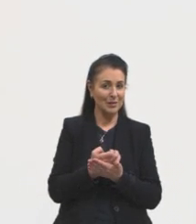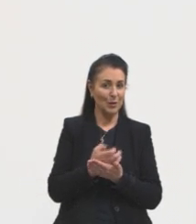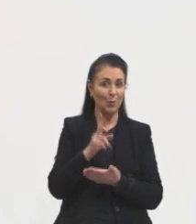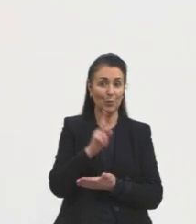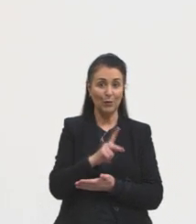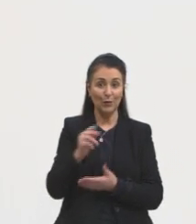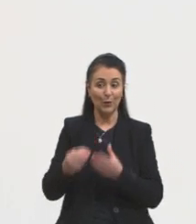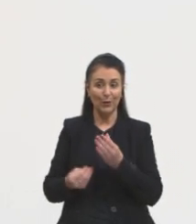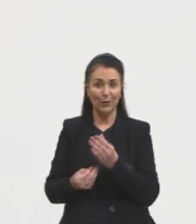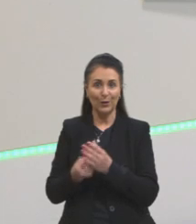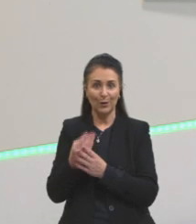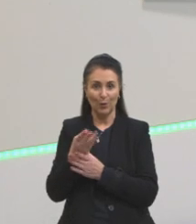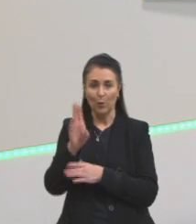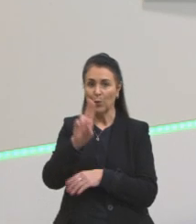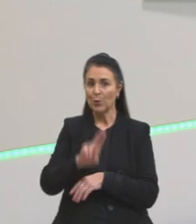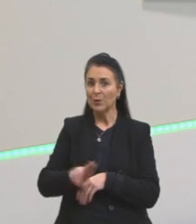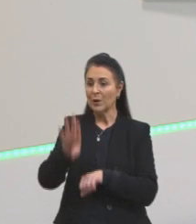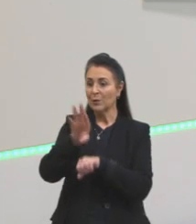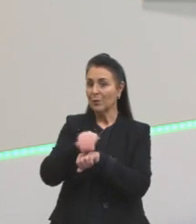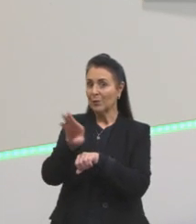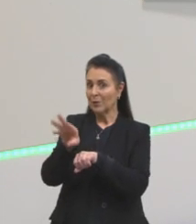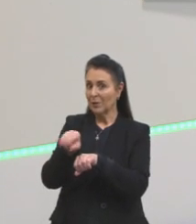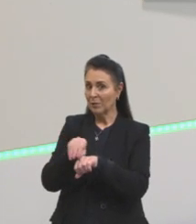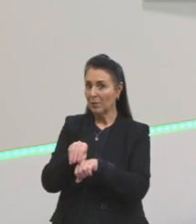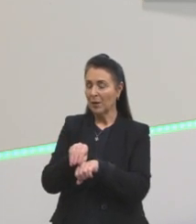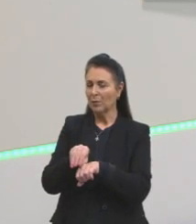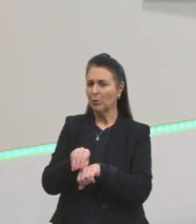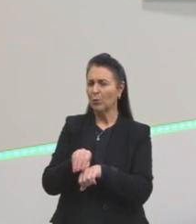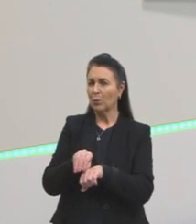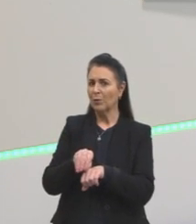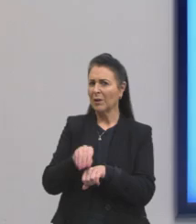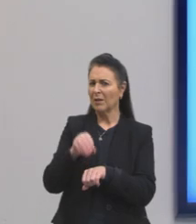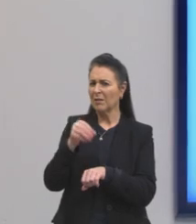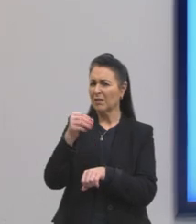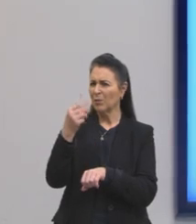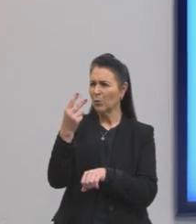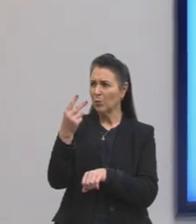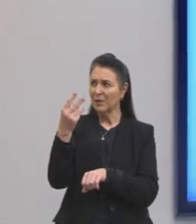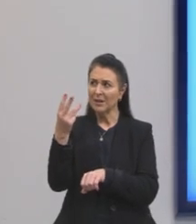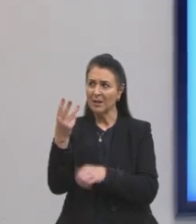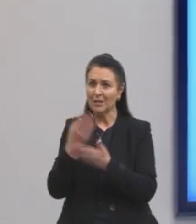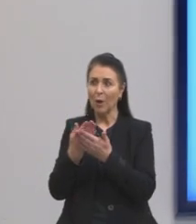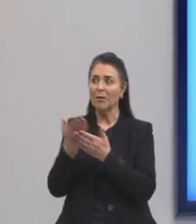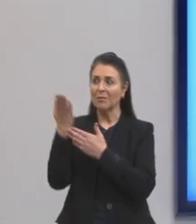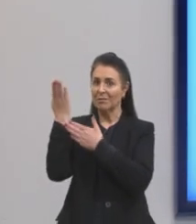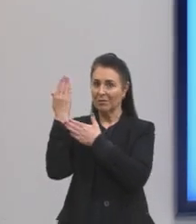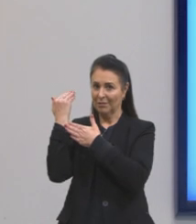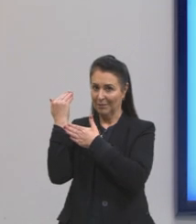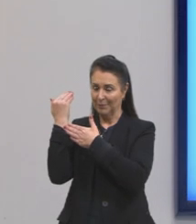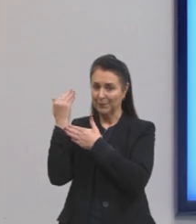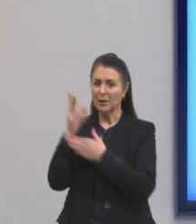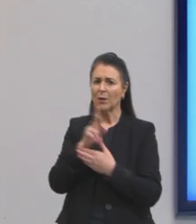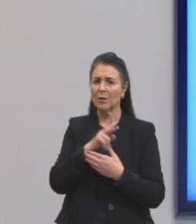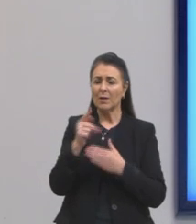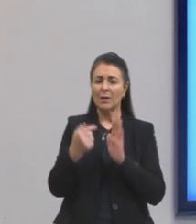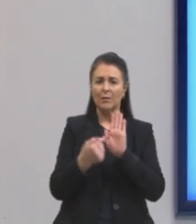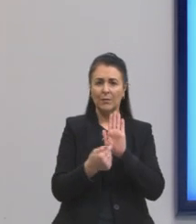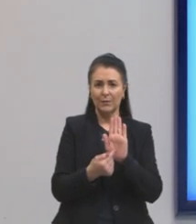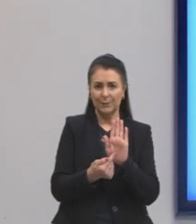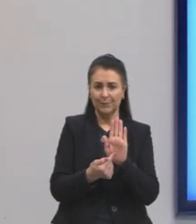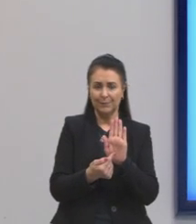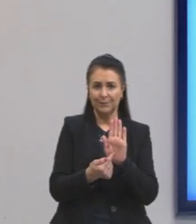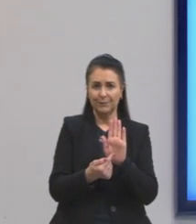mesmo criei a partir do nosso conhecimento construído nas últimas duas ou três aulas Correta que que eu trago para vocês então a questão